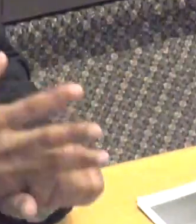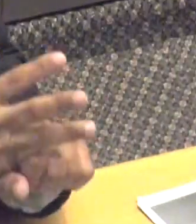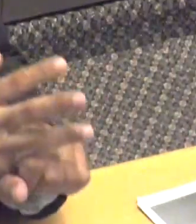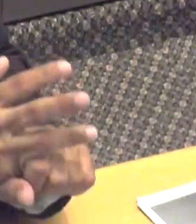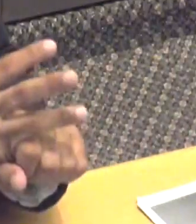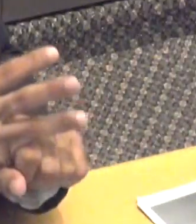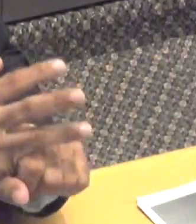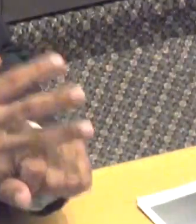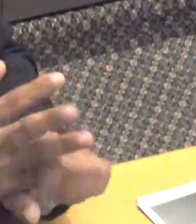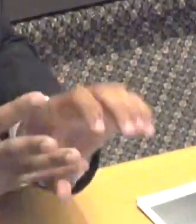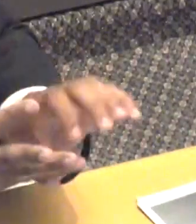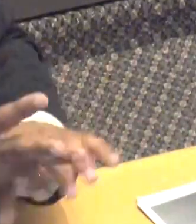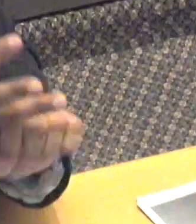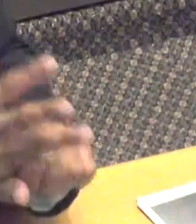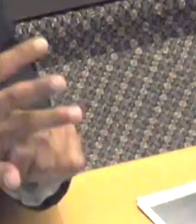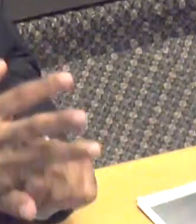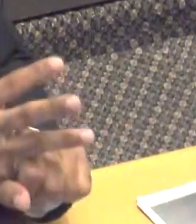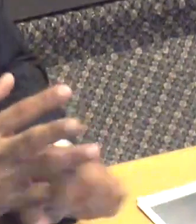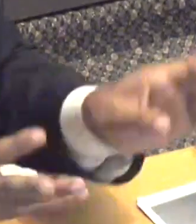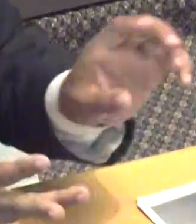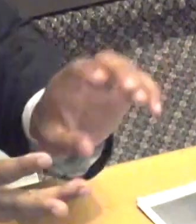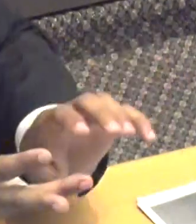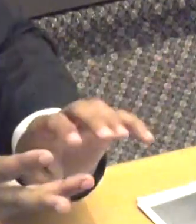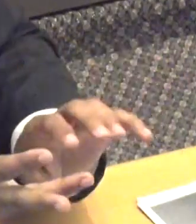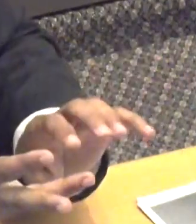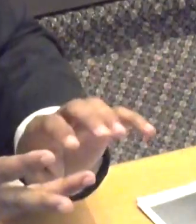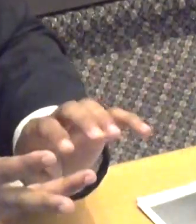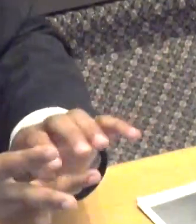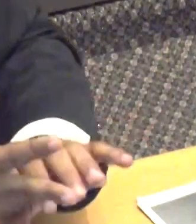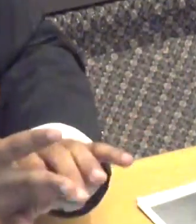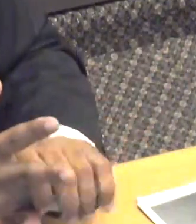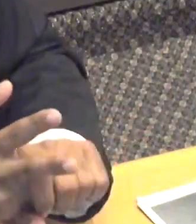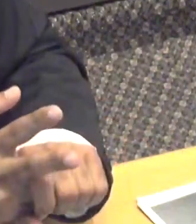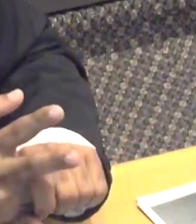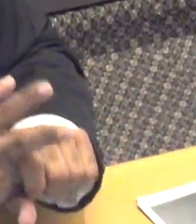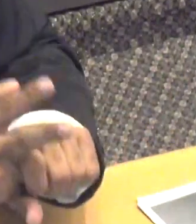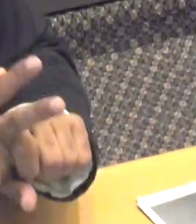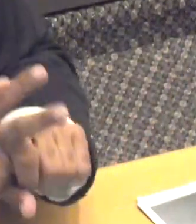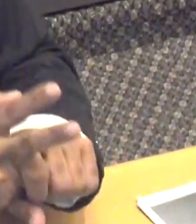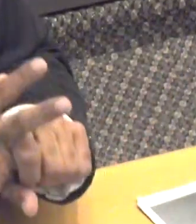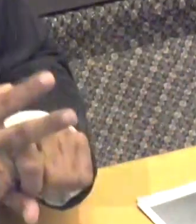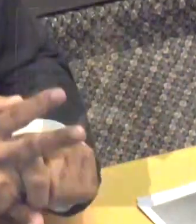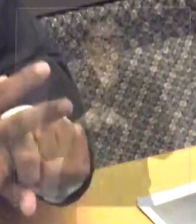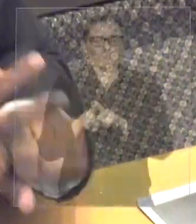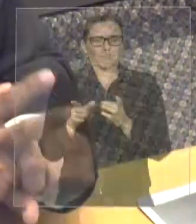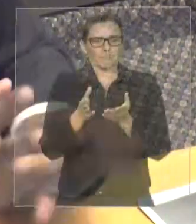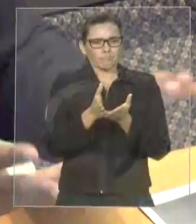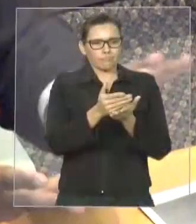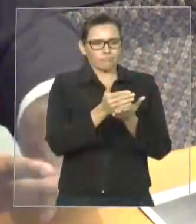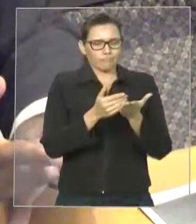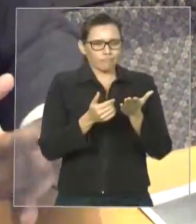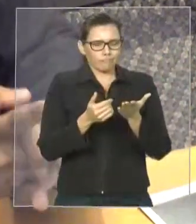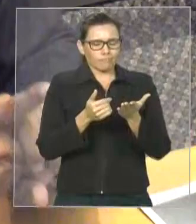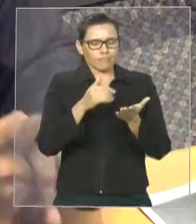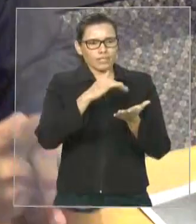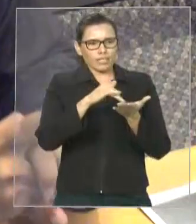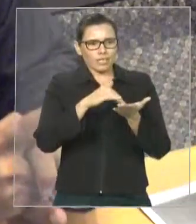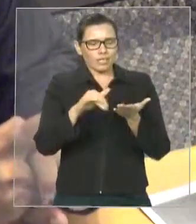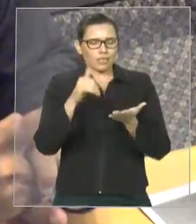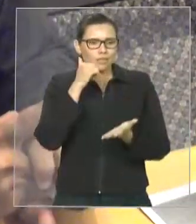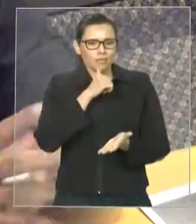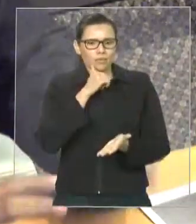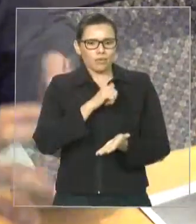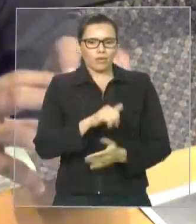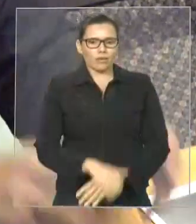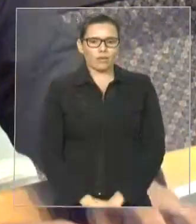a verba da propaganda enganosa na Secretaria de Comunicação, tirou da Secretaria da Mulher, retirou